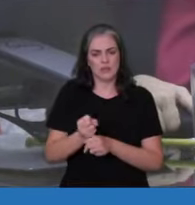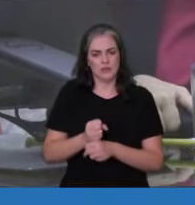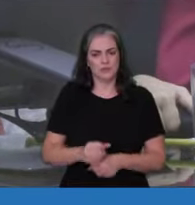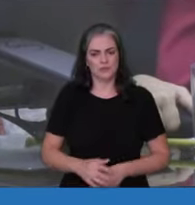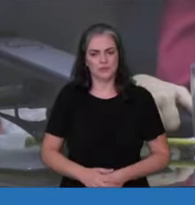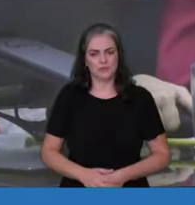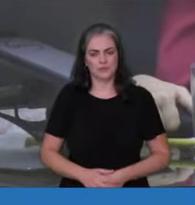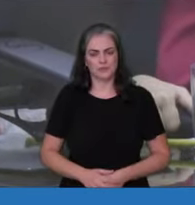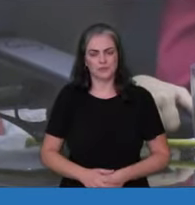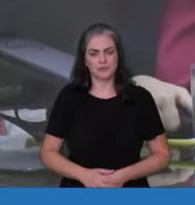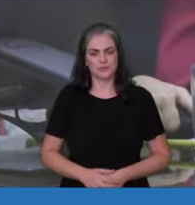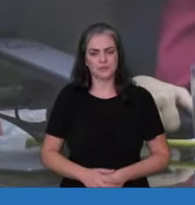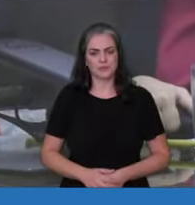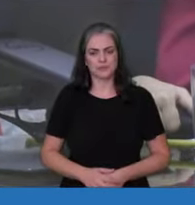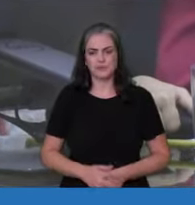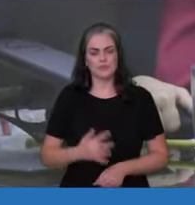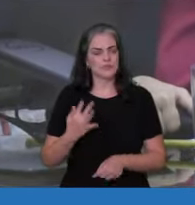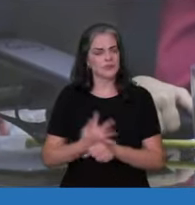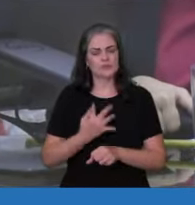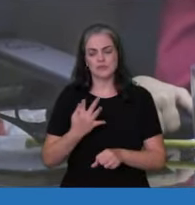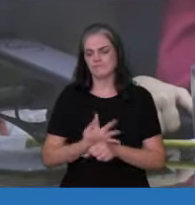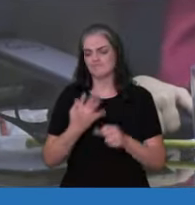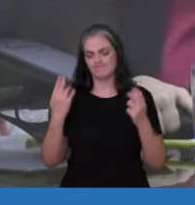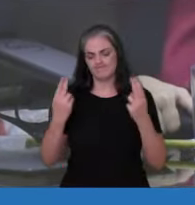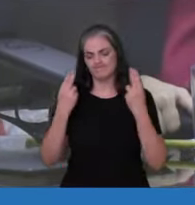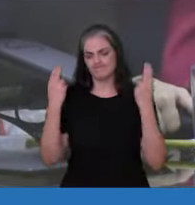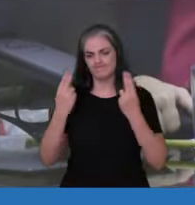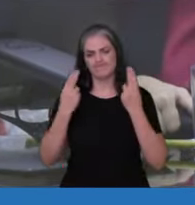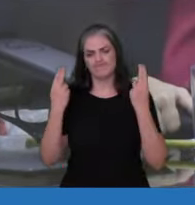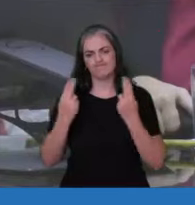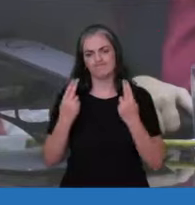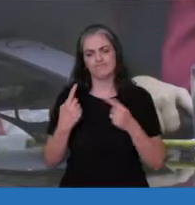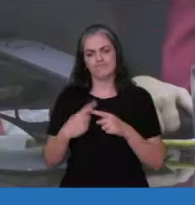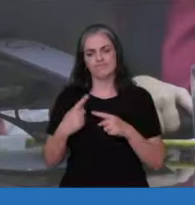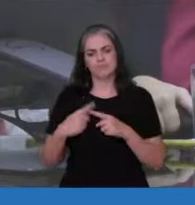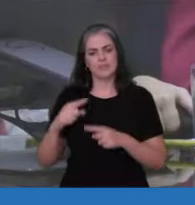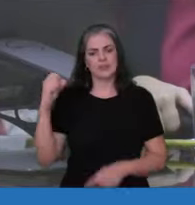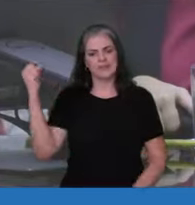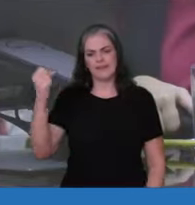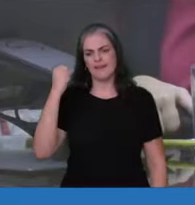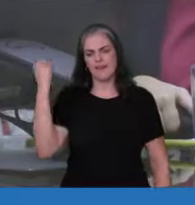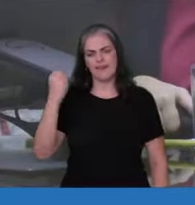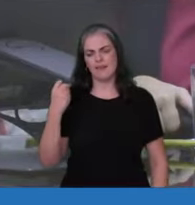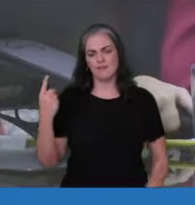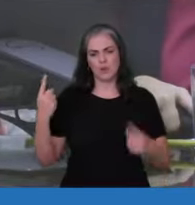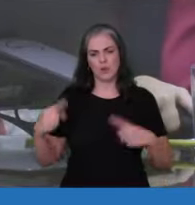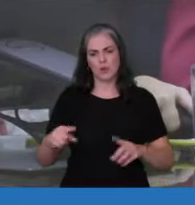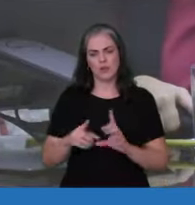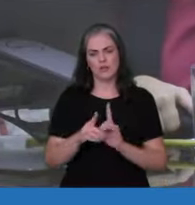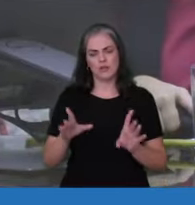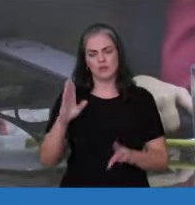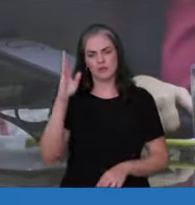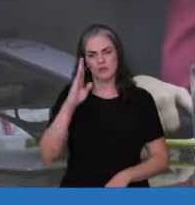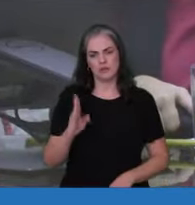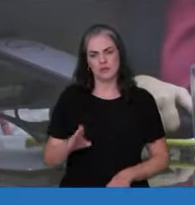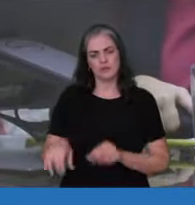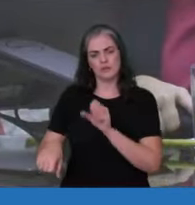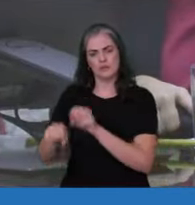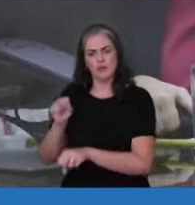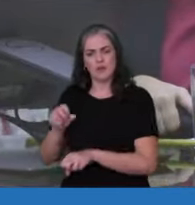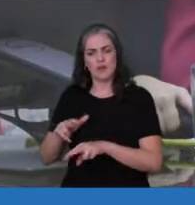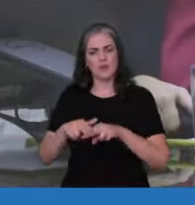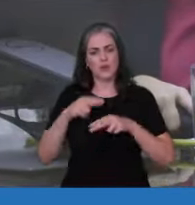6 anos é um tempo insuportável diante da gravidade que foi para a democracia brasileira a execução política de Marielle